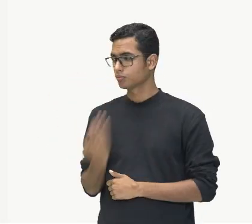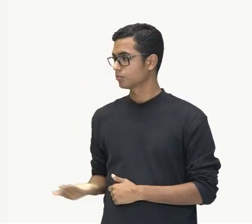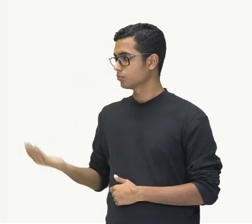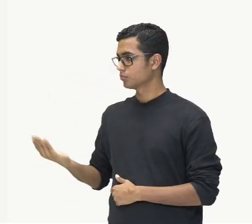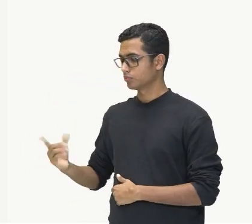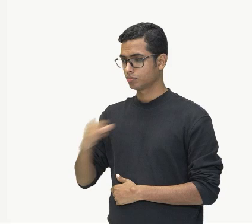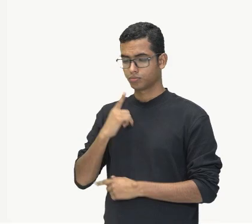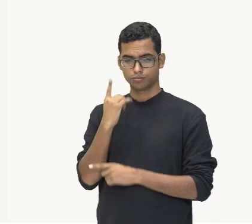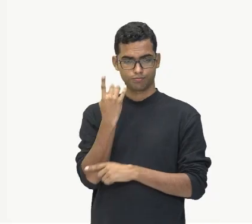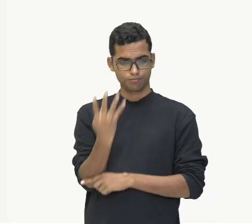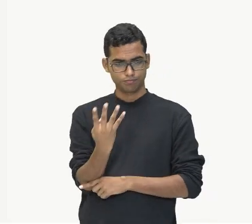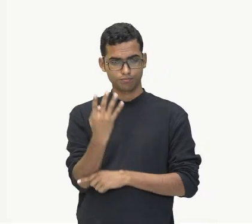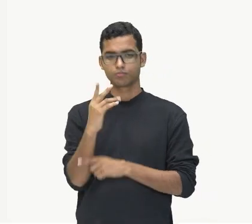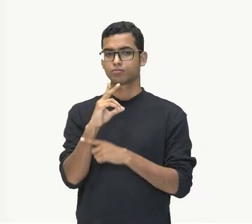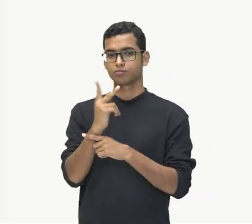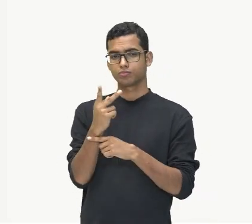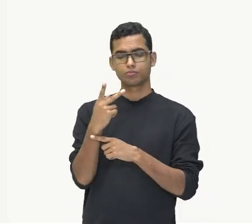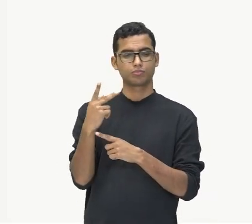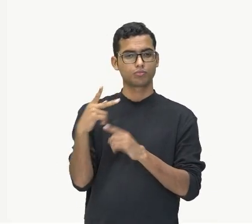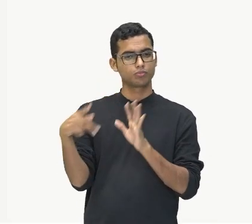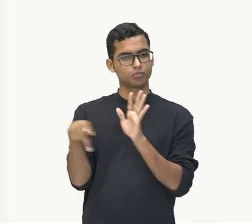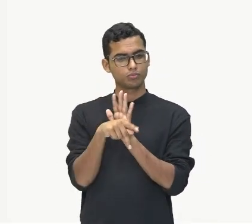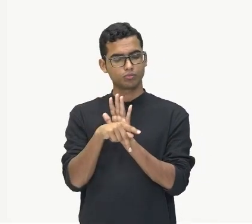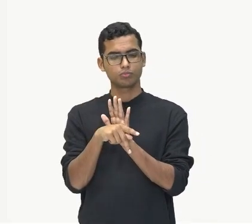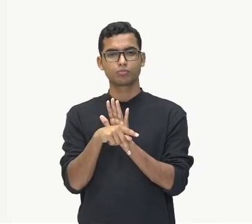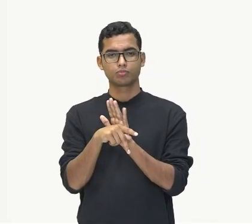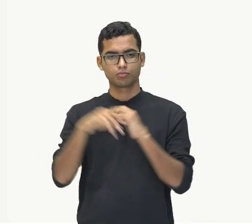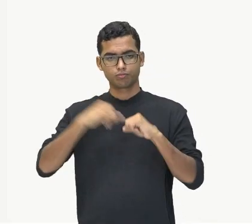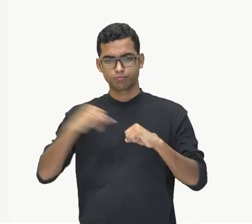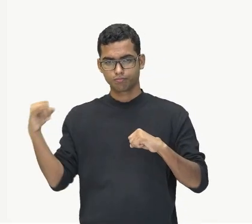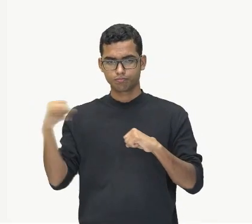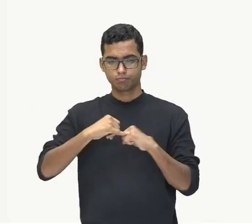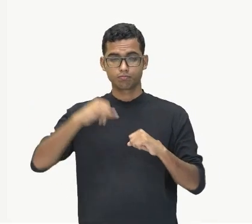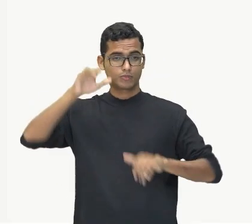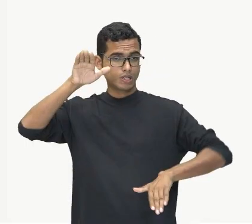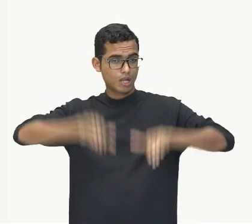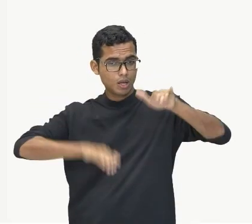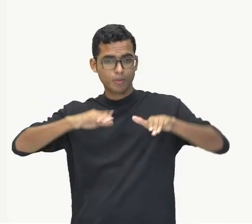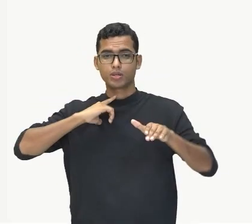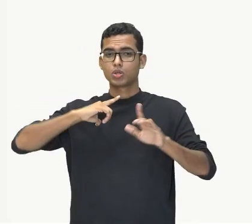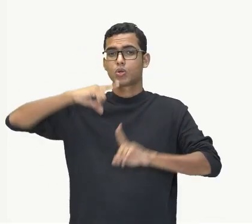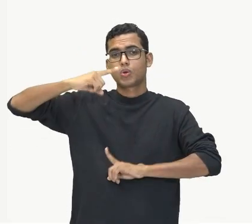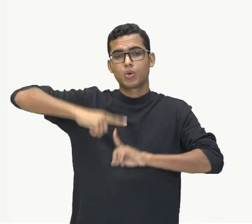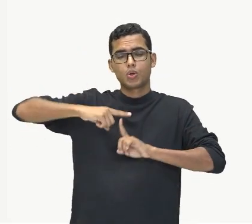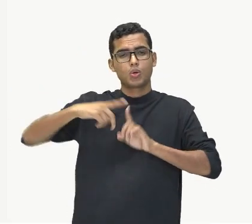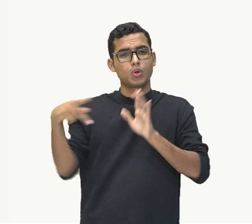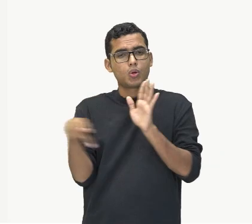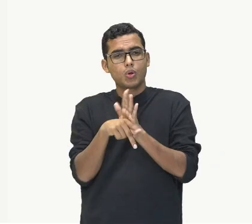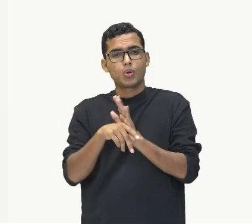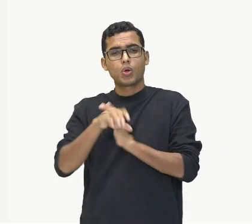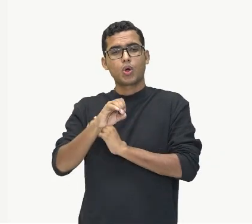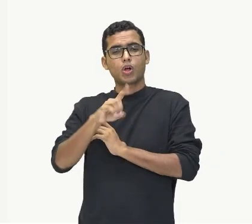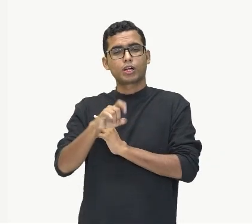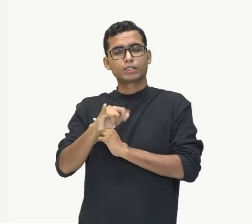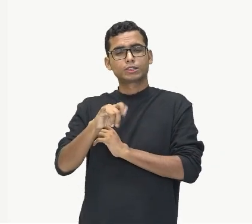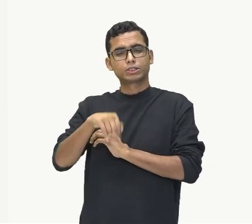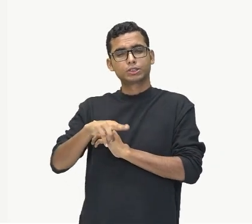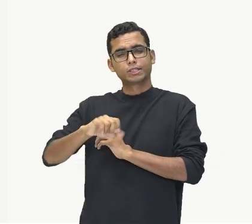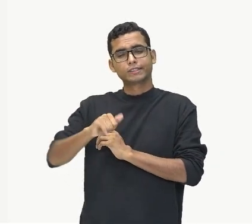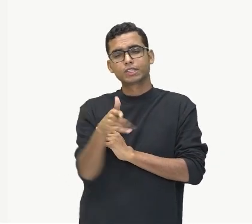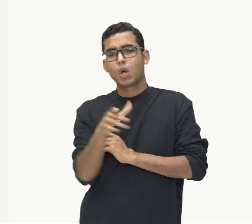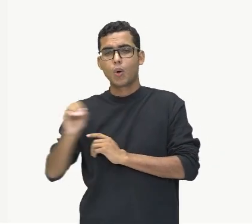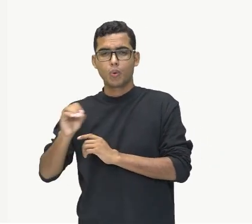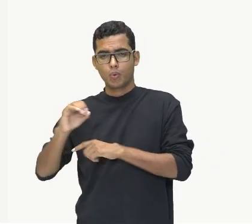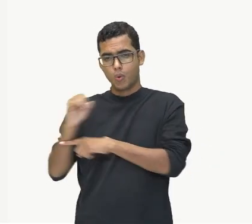4 hidrogênios ionizáveis. Dependendo do grau de oxigenação,